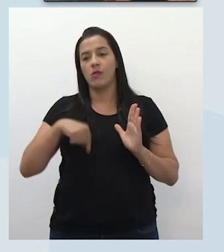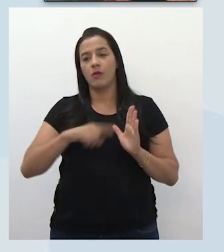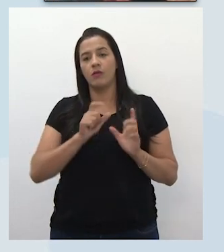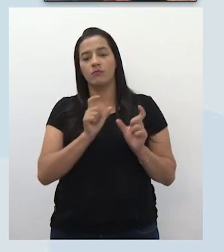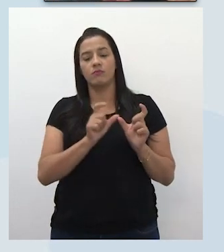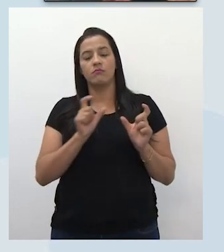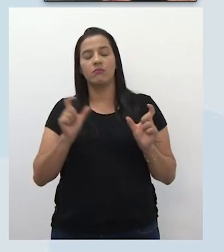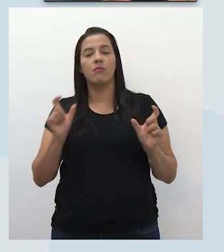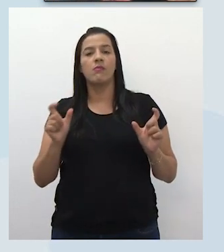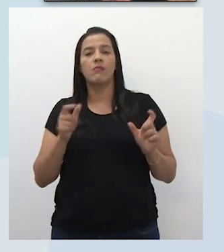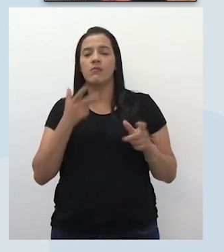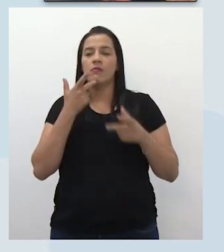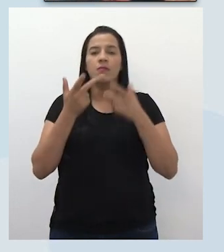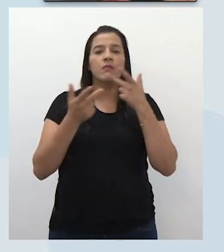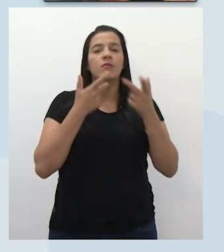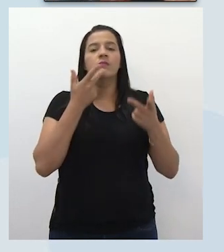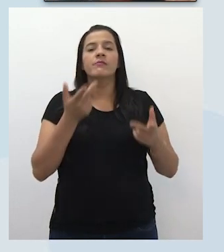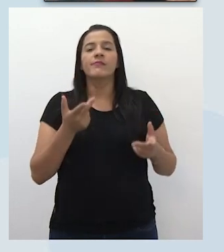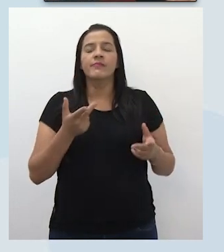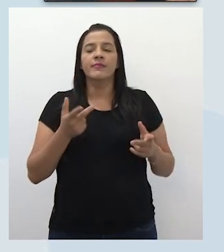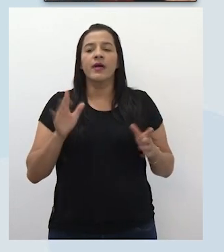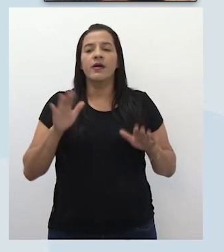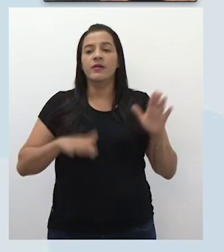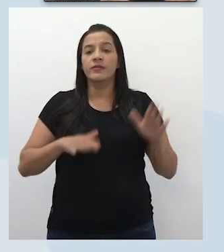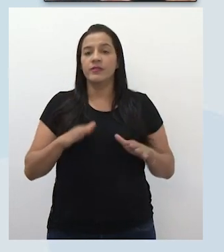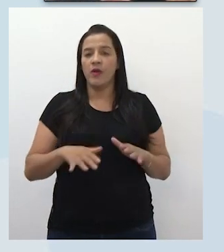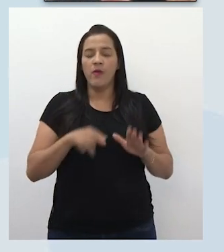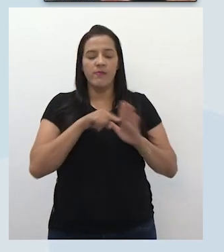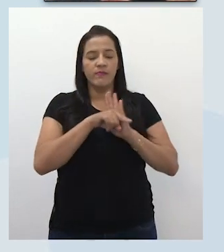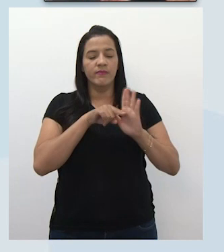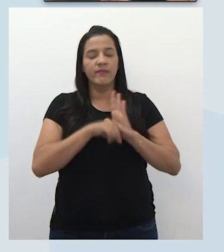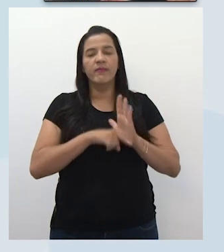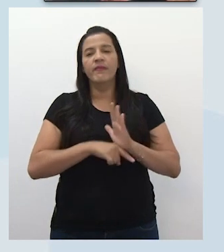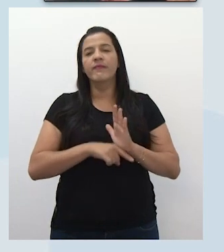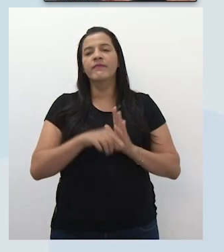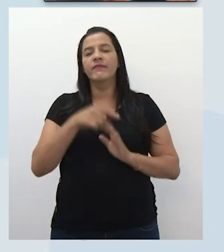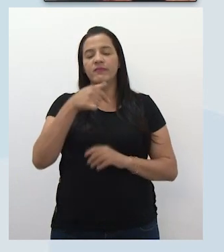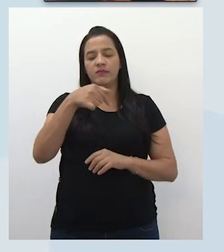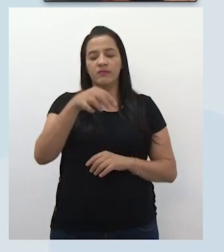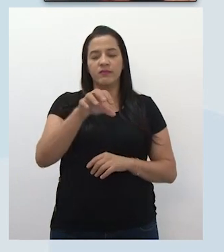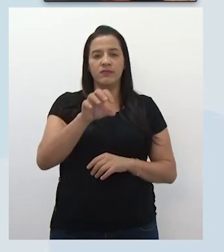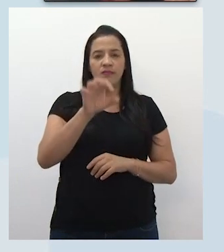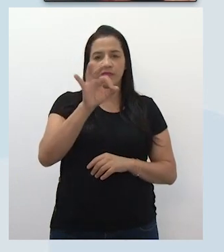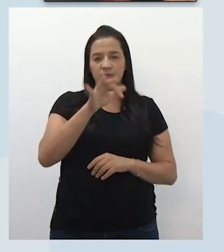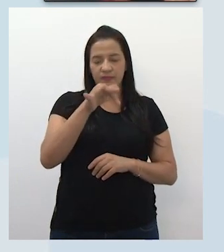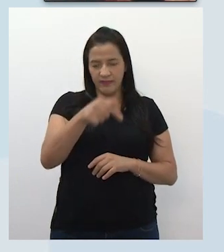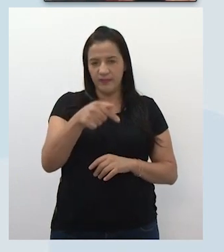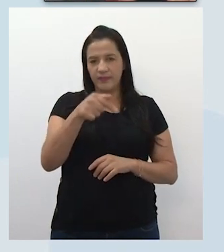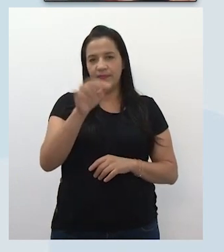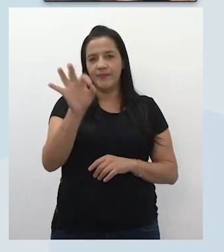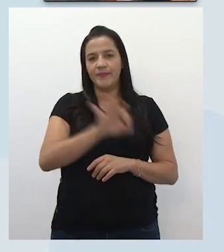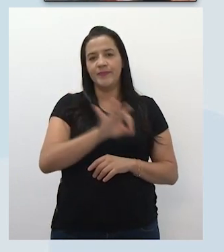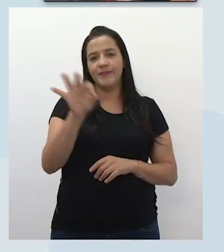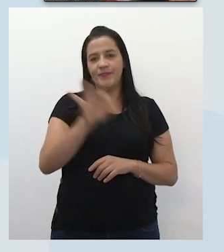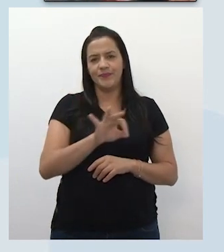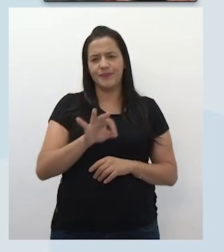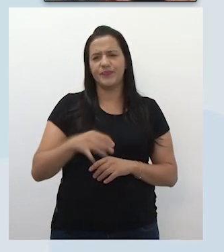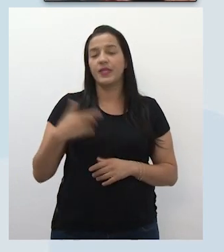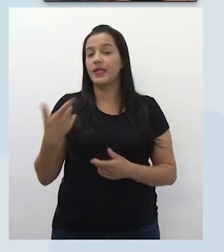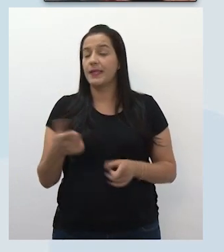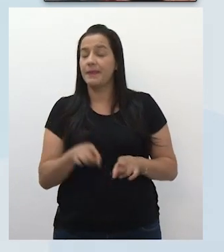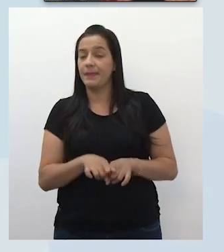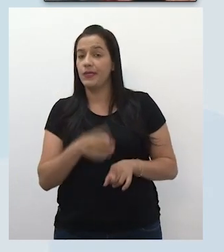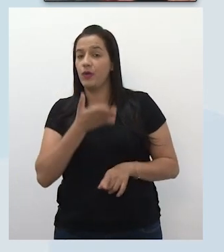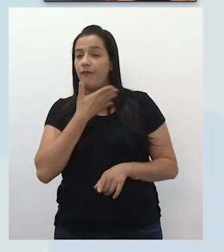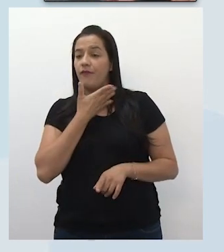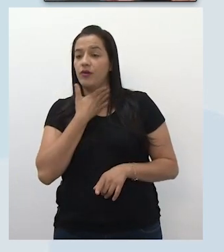ele, na verdade, ele é assimilado cerca de 7%. Em compensação, o nosso tom de